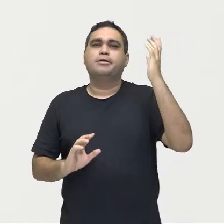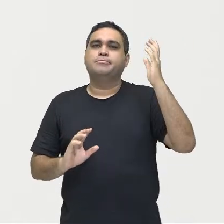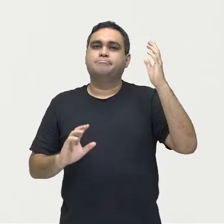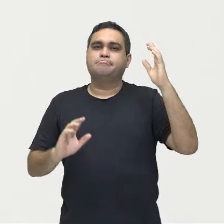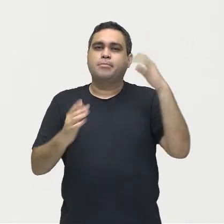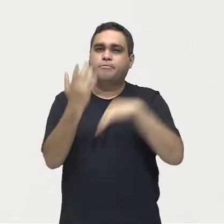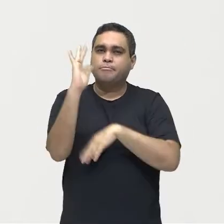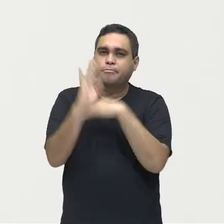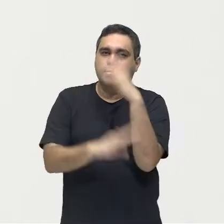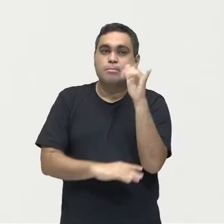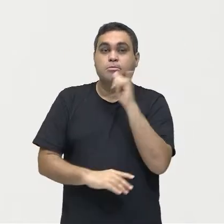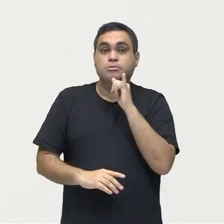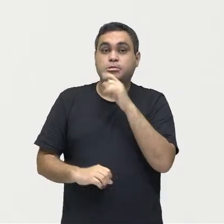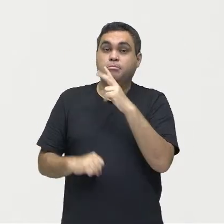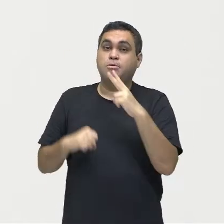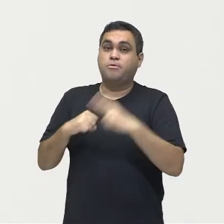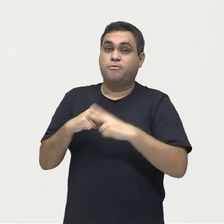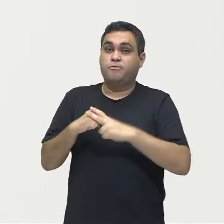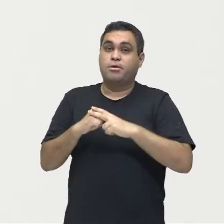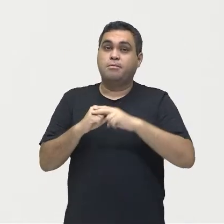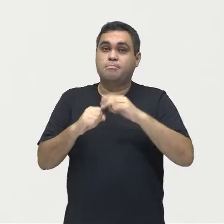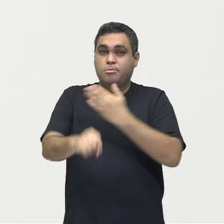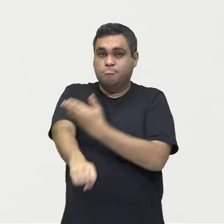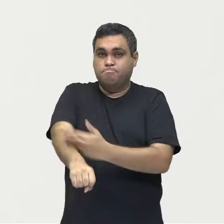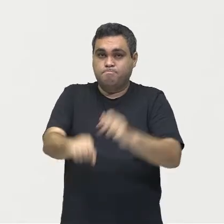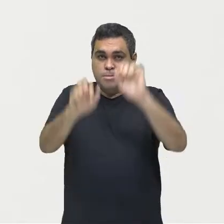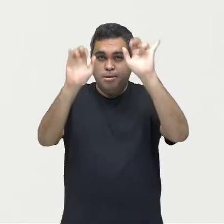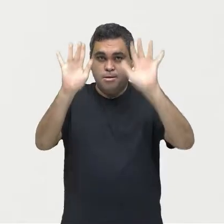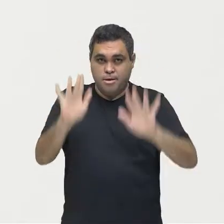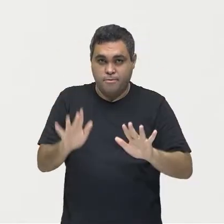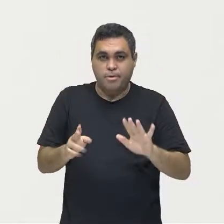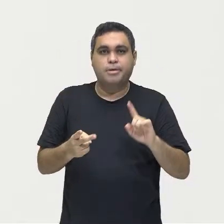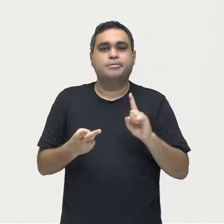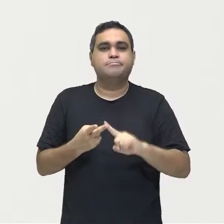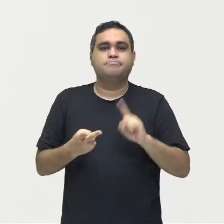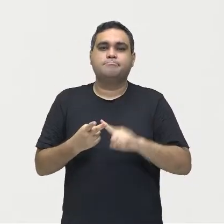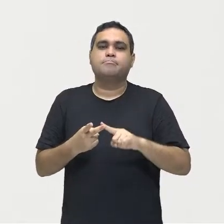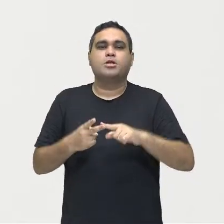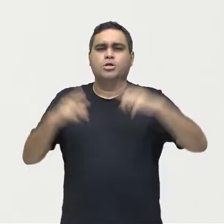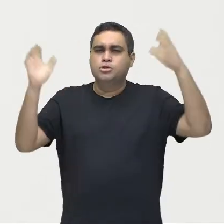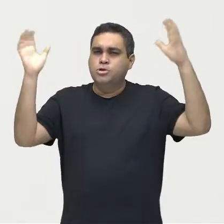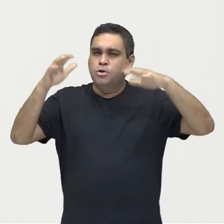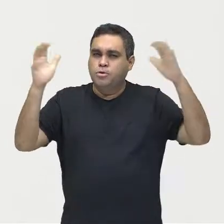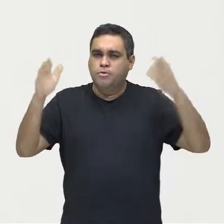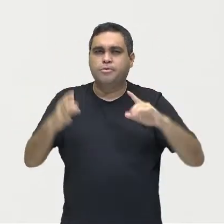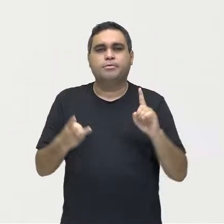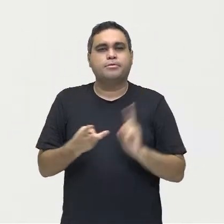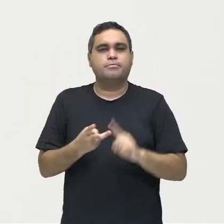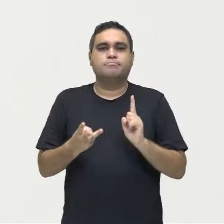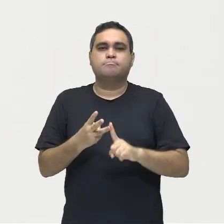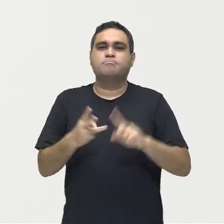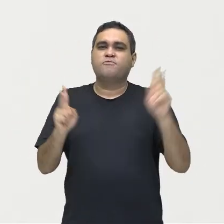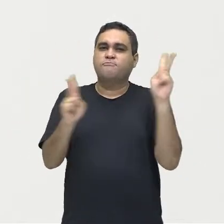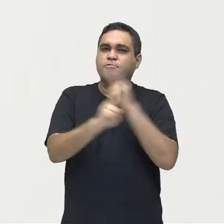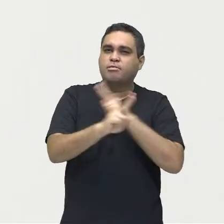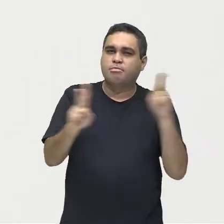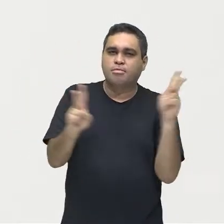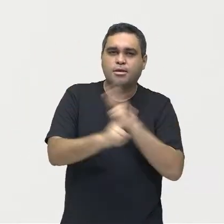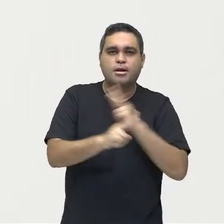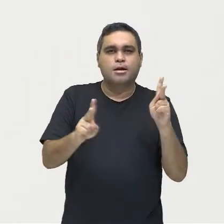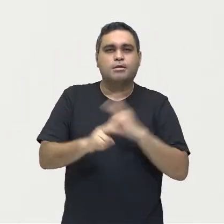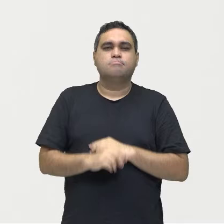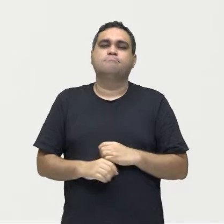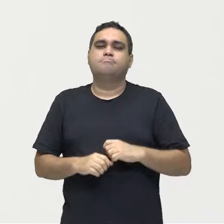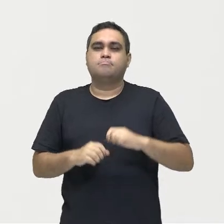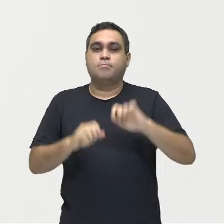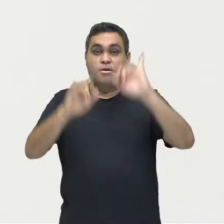verbos nevar, cujo exemplo nós vemos, chover, ventar, gear, trovejar,